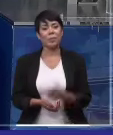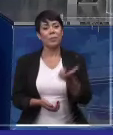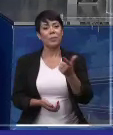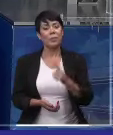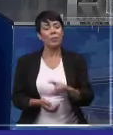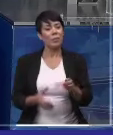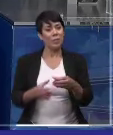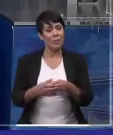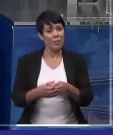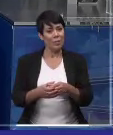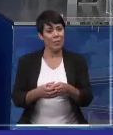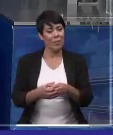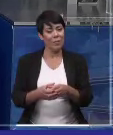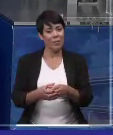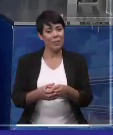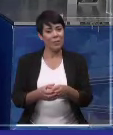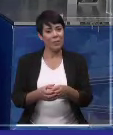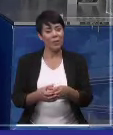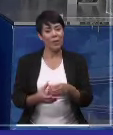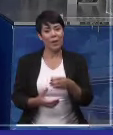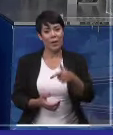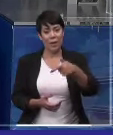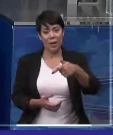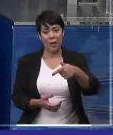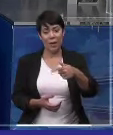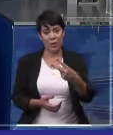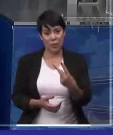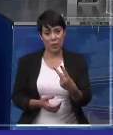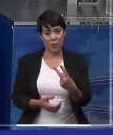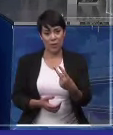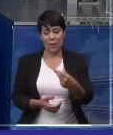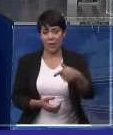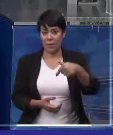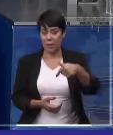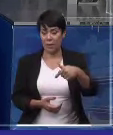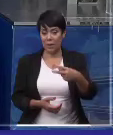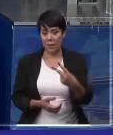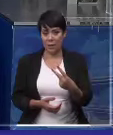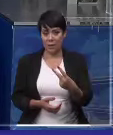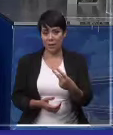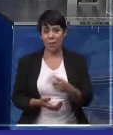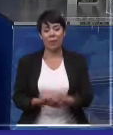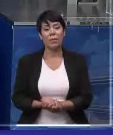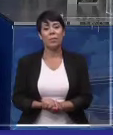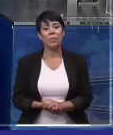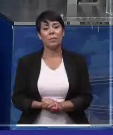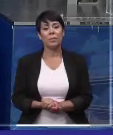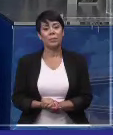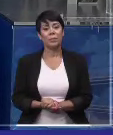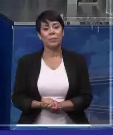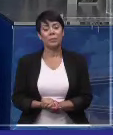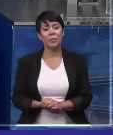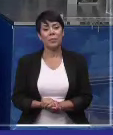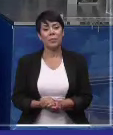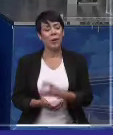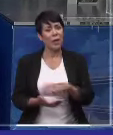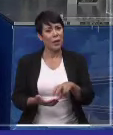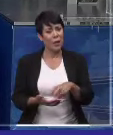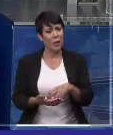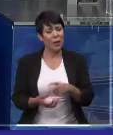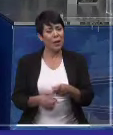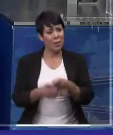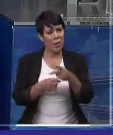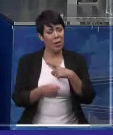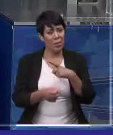Mais uma bola saindo do globo. Amarela, 72. Bola amarela, 72. Na Quina você ganha